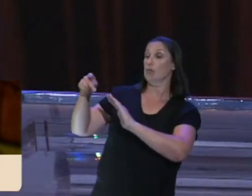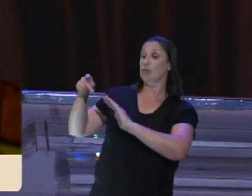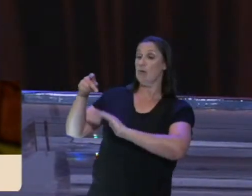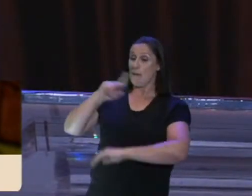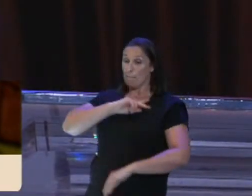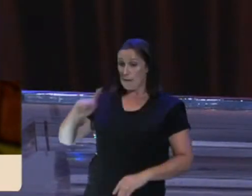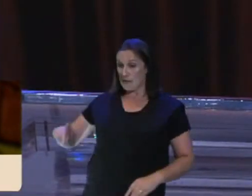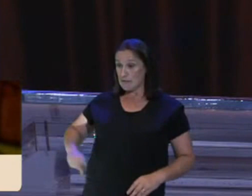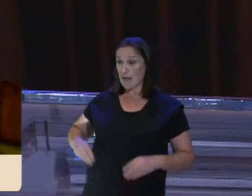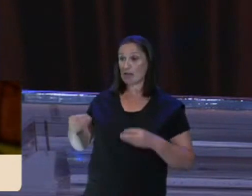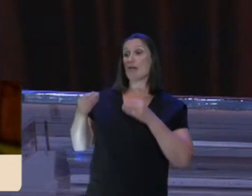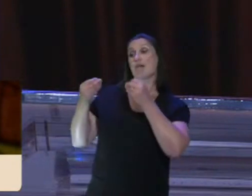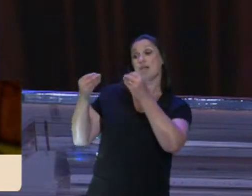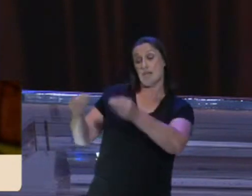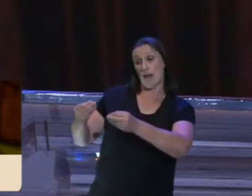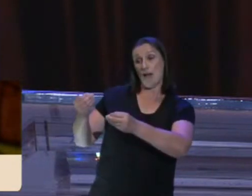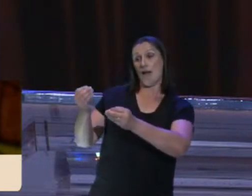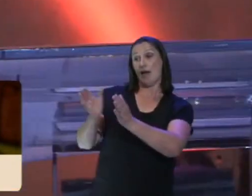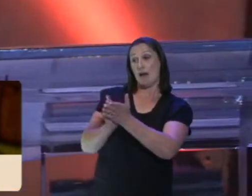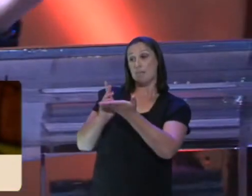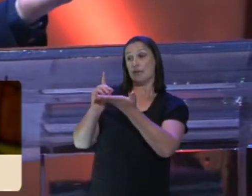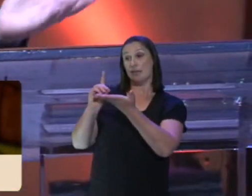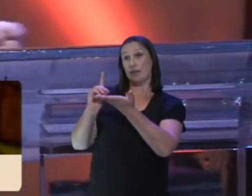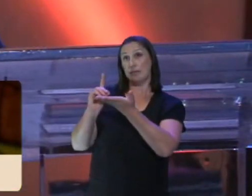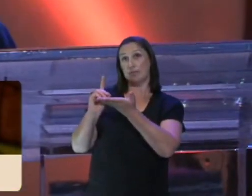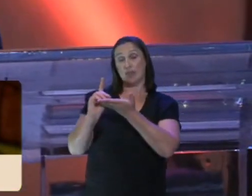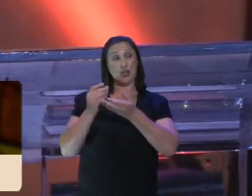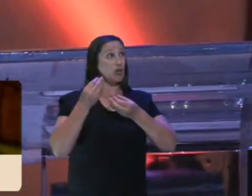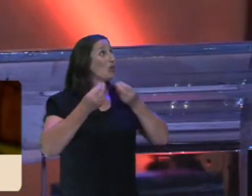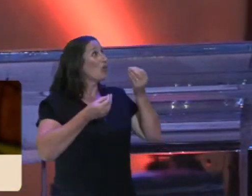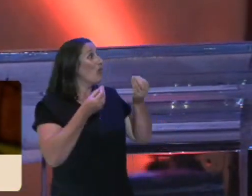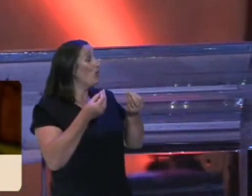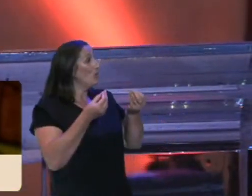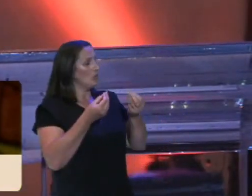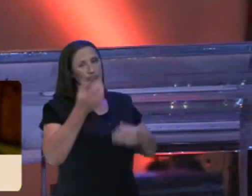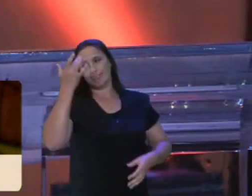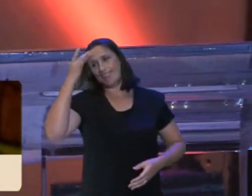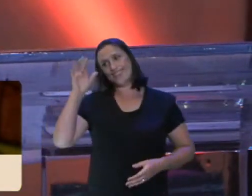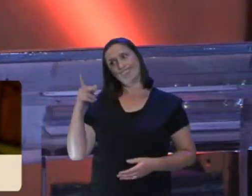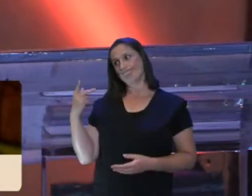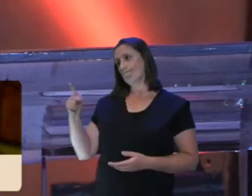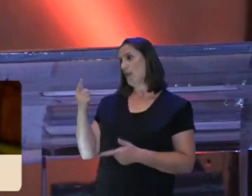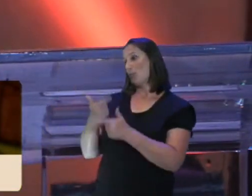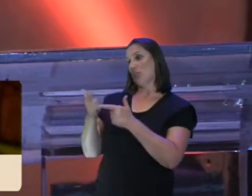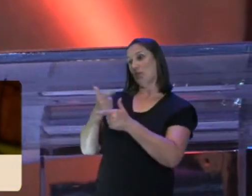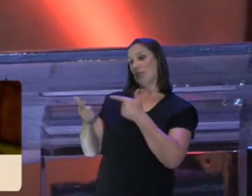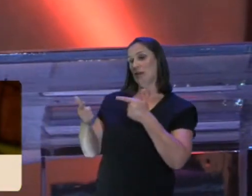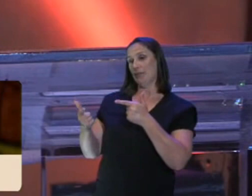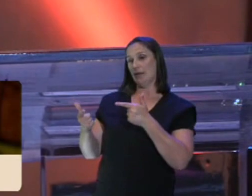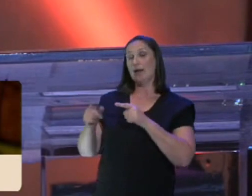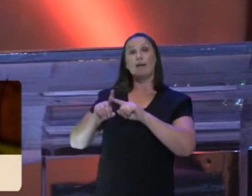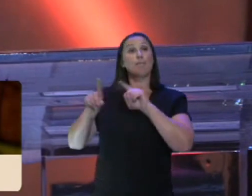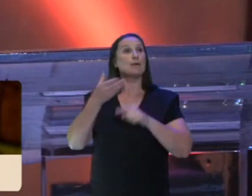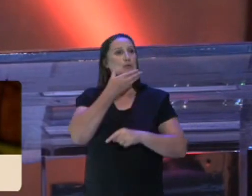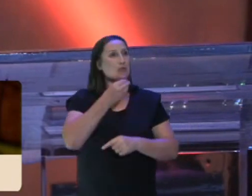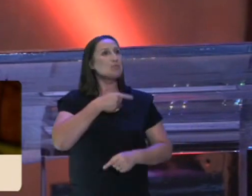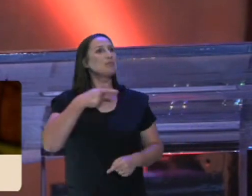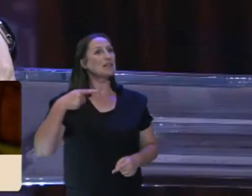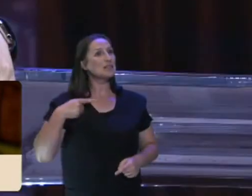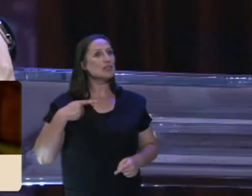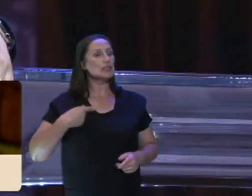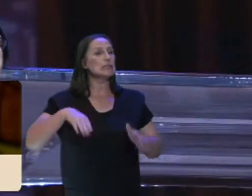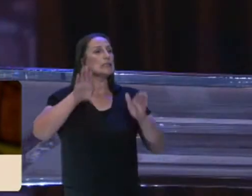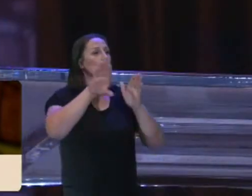da nossa igreja para o presidente. Ele falou: como é que eu vou fazer isso? Eu não sei, o problema é seu. Mas o Anselmo é incrível. Ele chegava